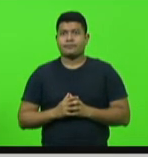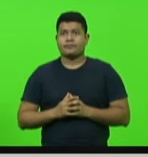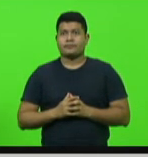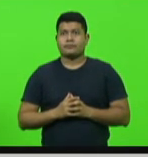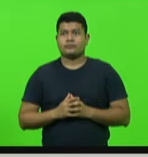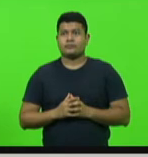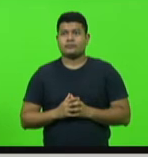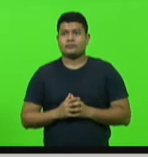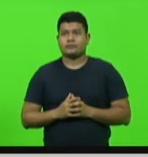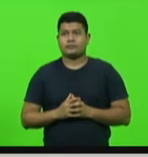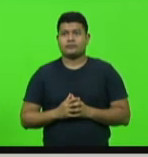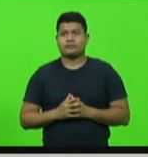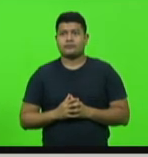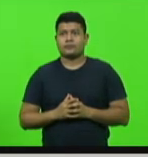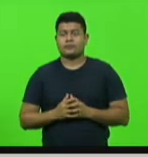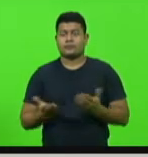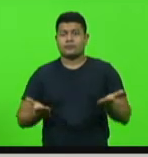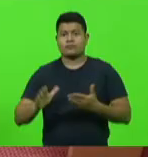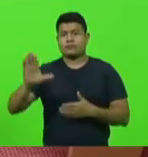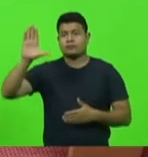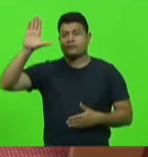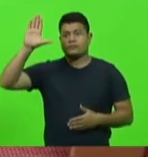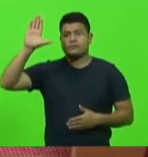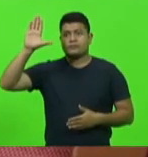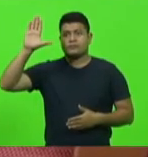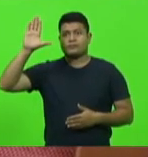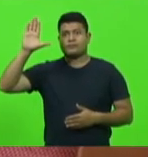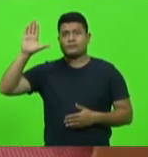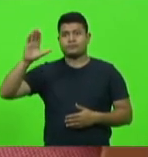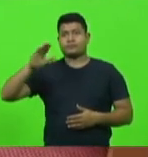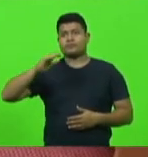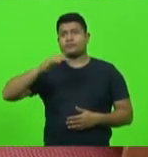A palavra, deputado Valdir Cobalcini. Senhor presidente,